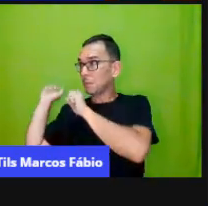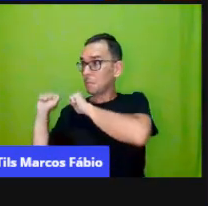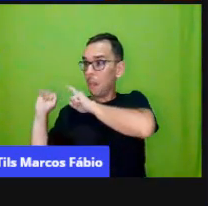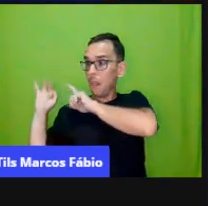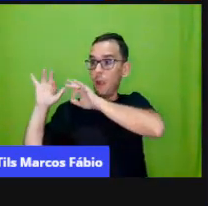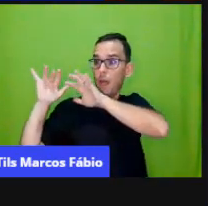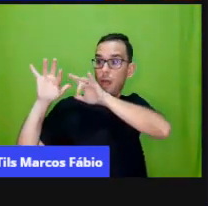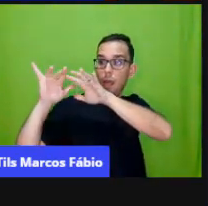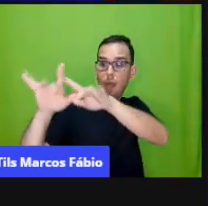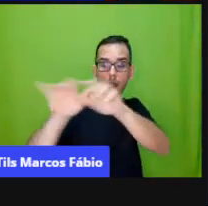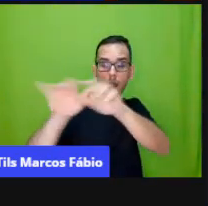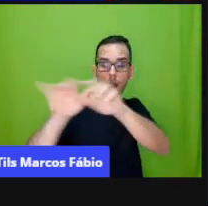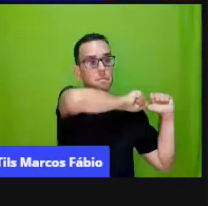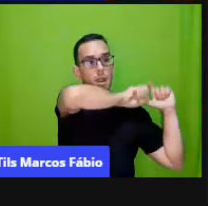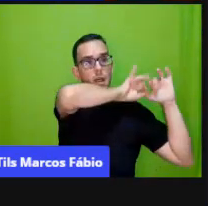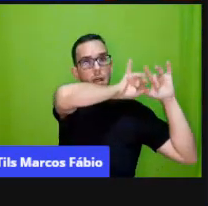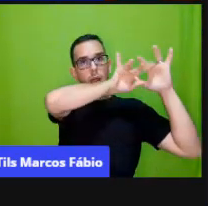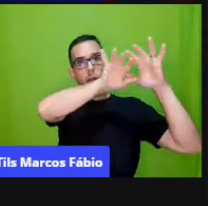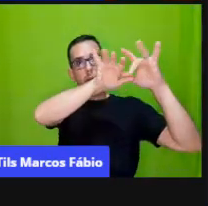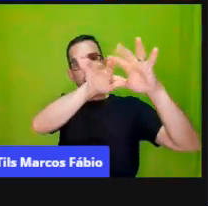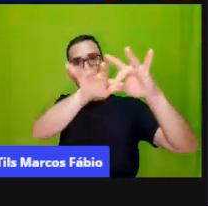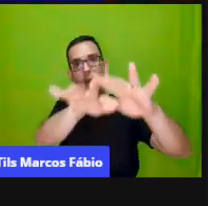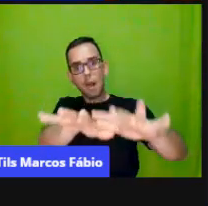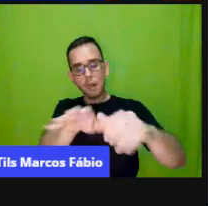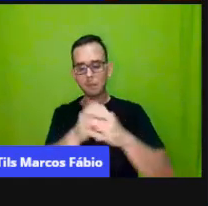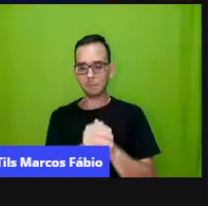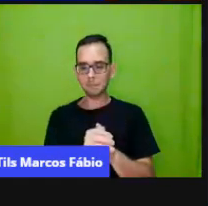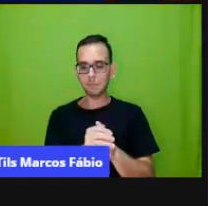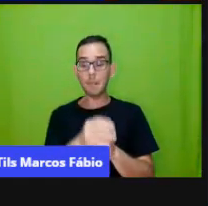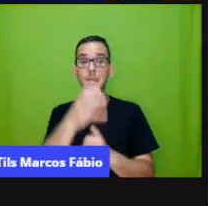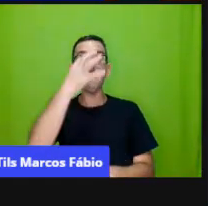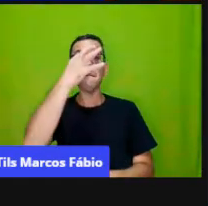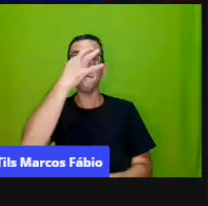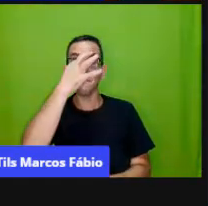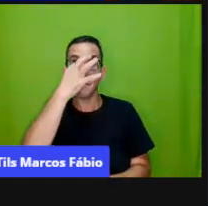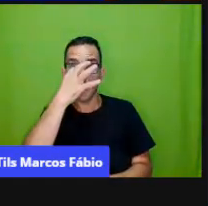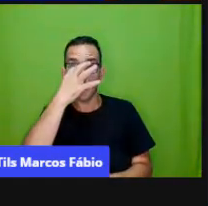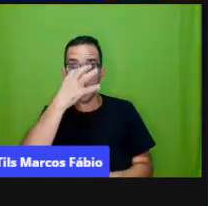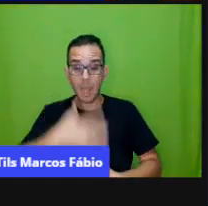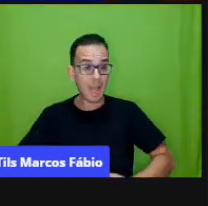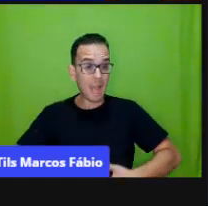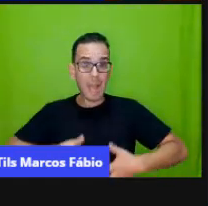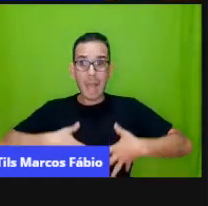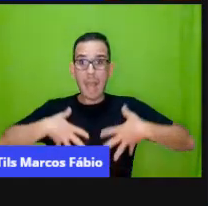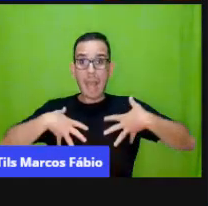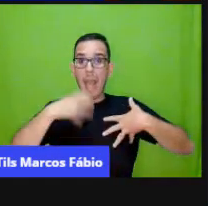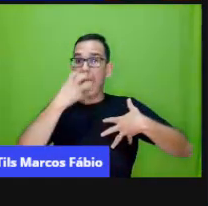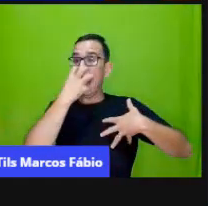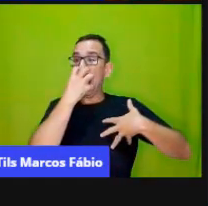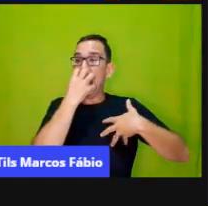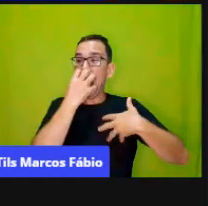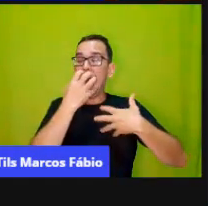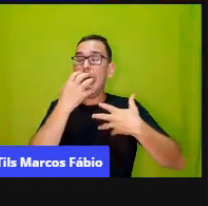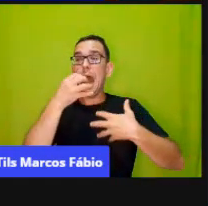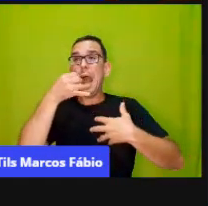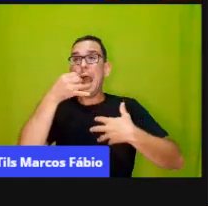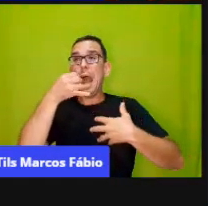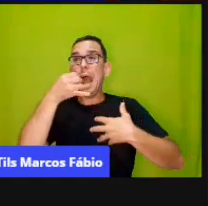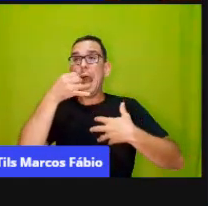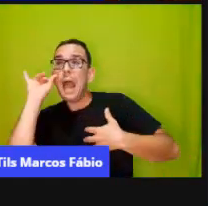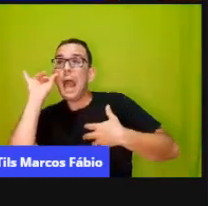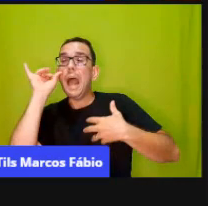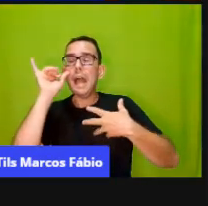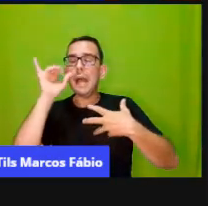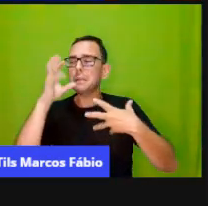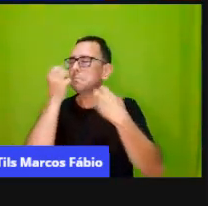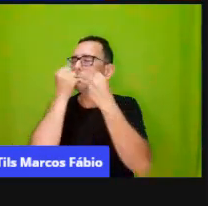saída desses animais. Então, é um momento de alegria. Olha o bezerrinho e as vacas simplesmente experimentando a